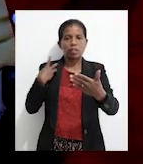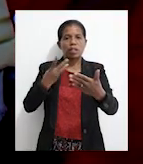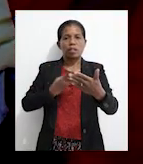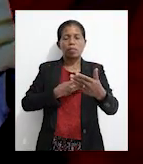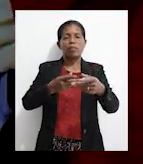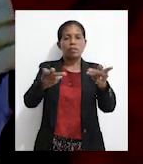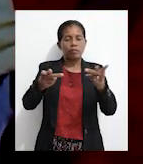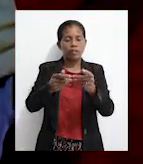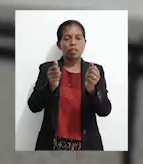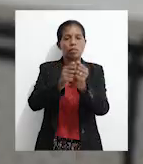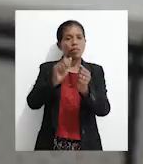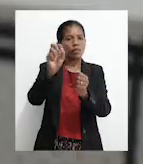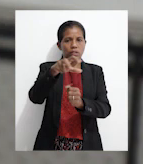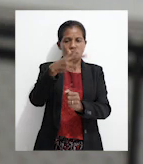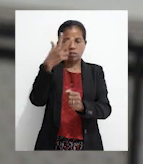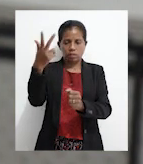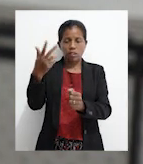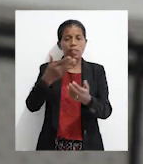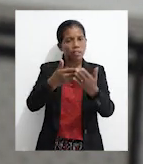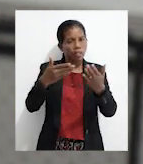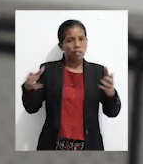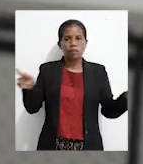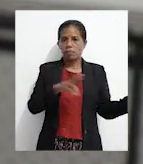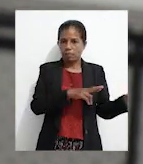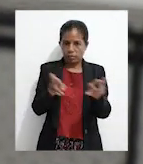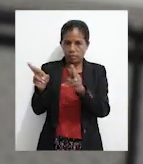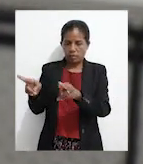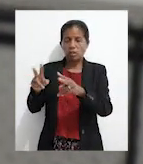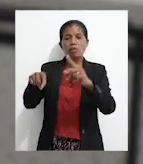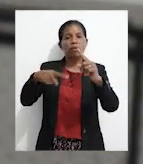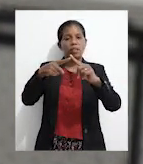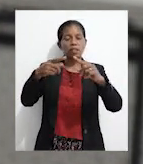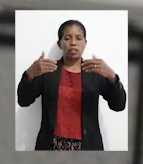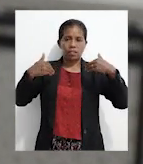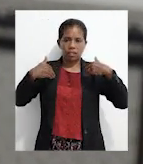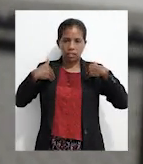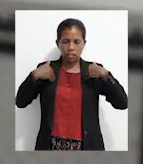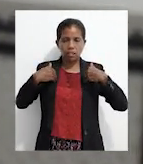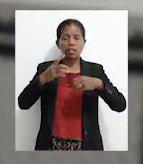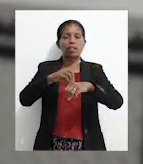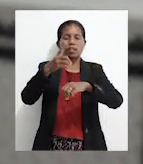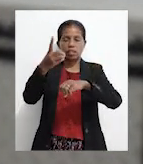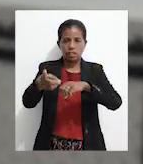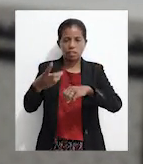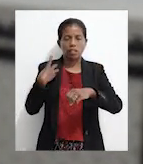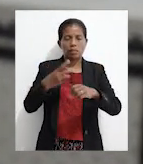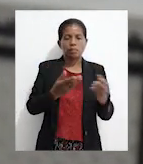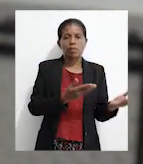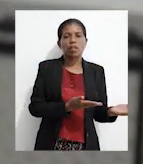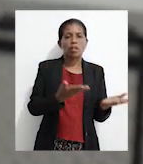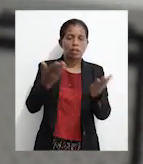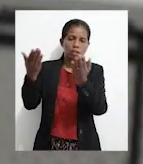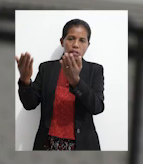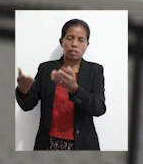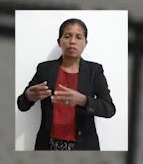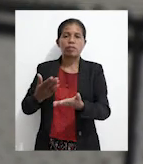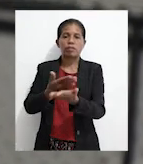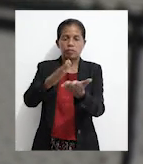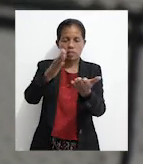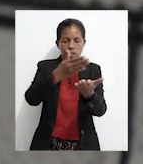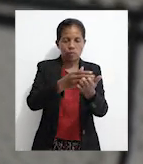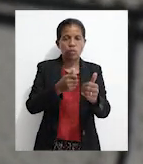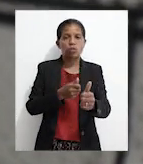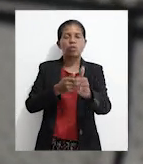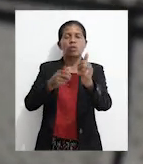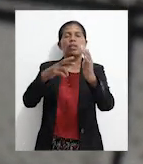Sanolo Resintolo. Nebe sasaan serne prontona atu wahira akontese buat ruma ita bele distribui diretamente tuir resultado